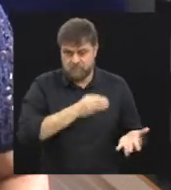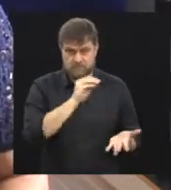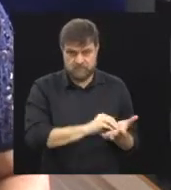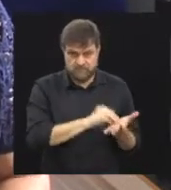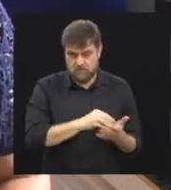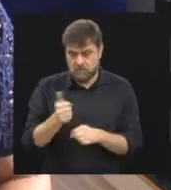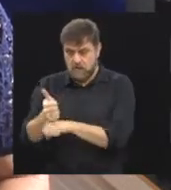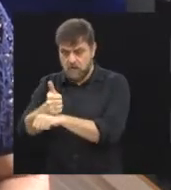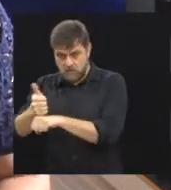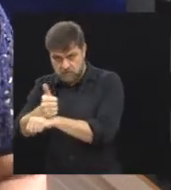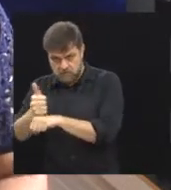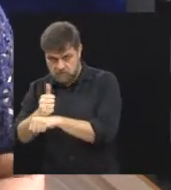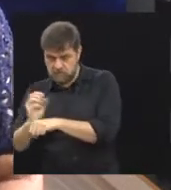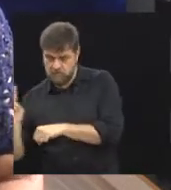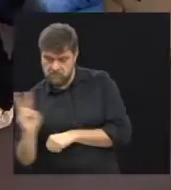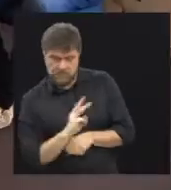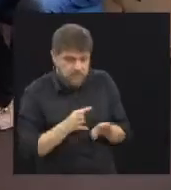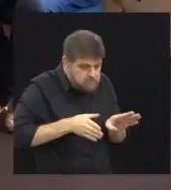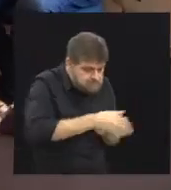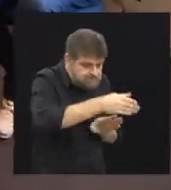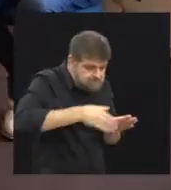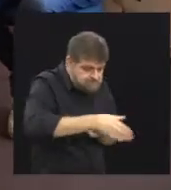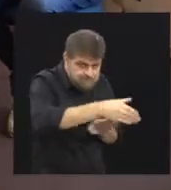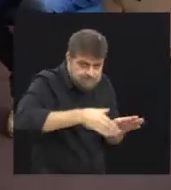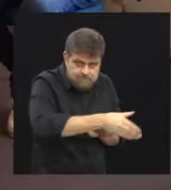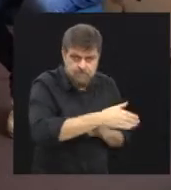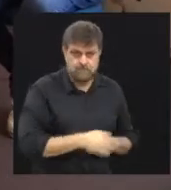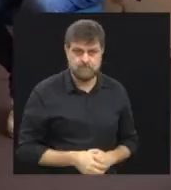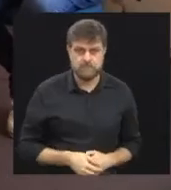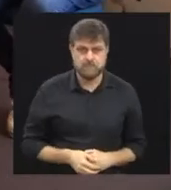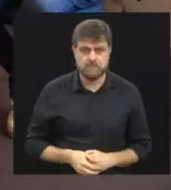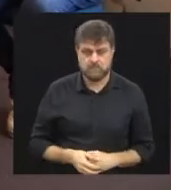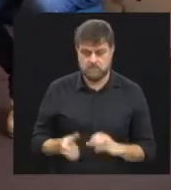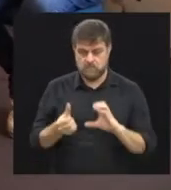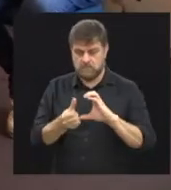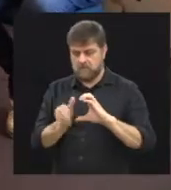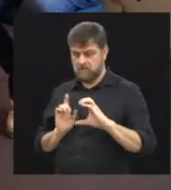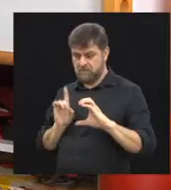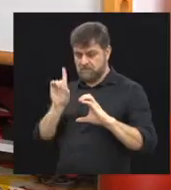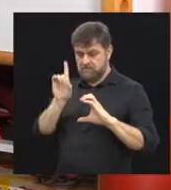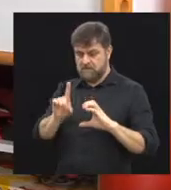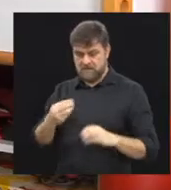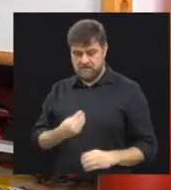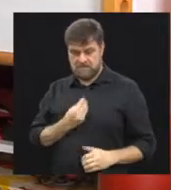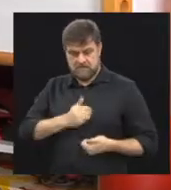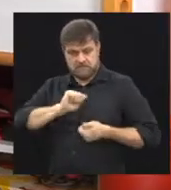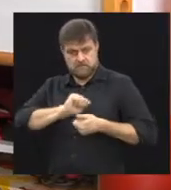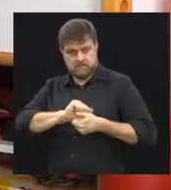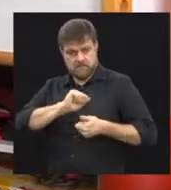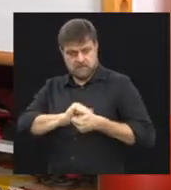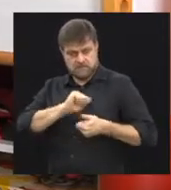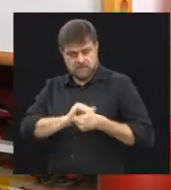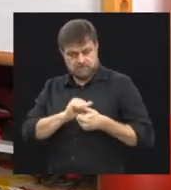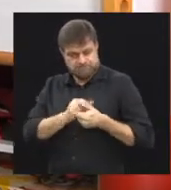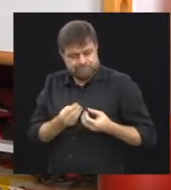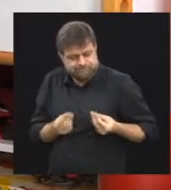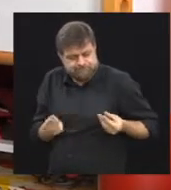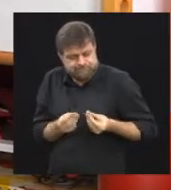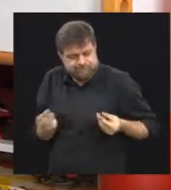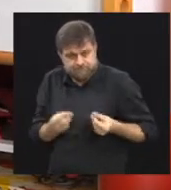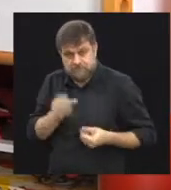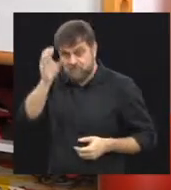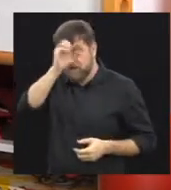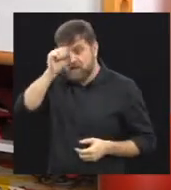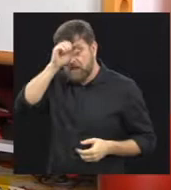nossos técnicos fornecem tudo isso. Passar por aqui traz qualidade de vida, né, Valdir? Aprender a lidar com